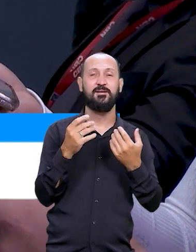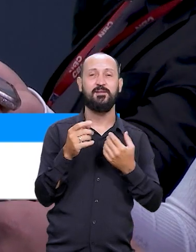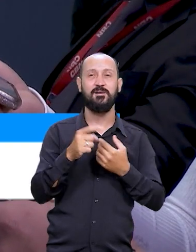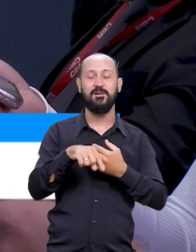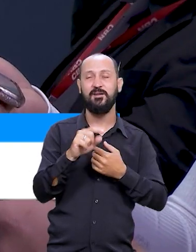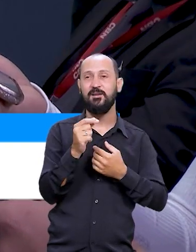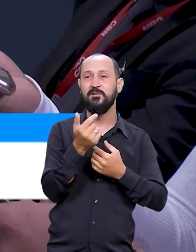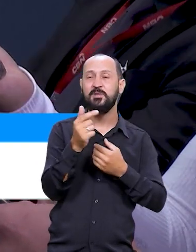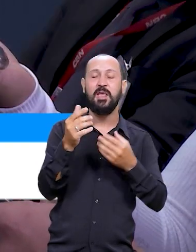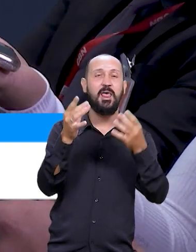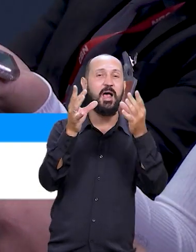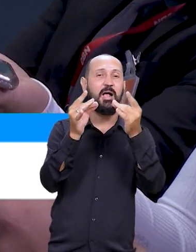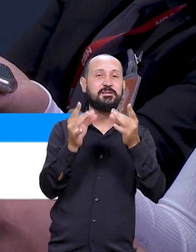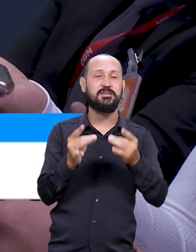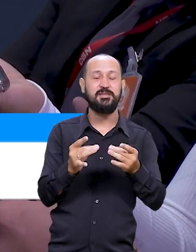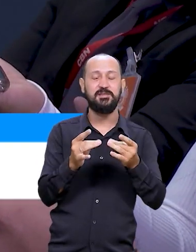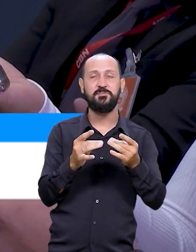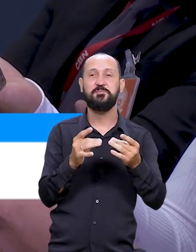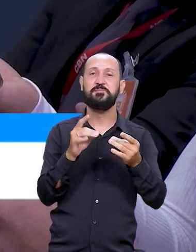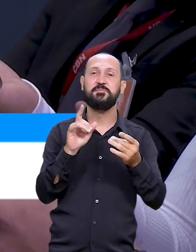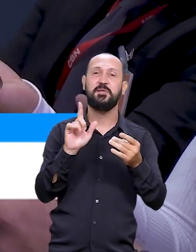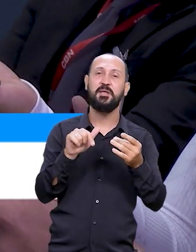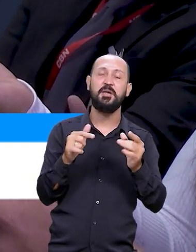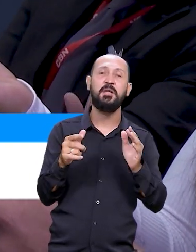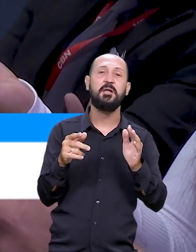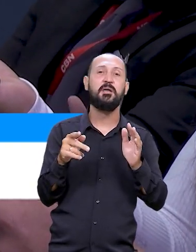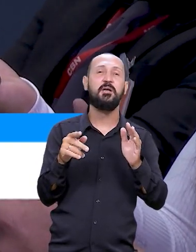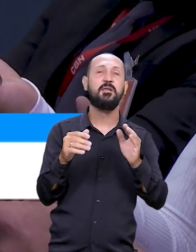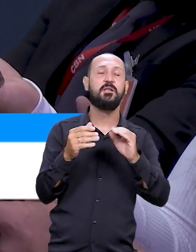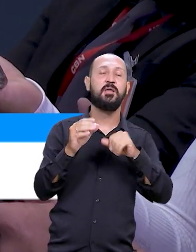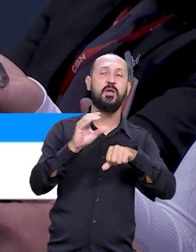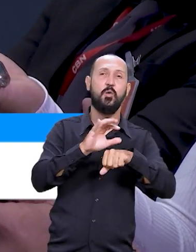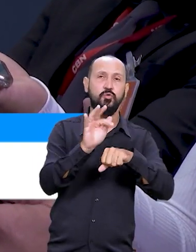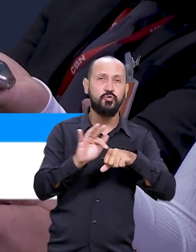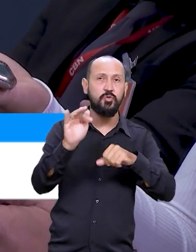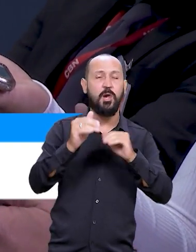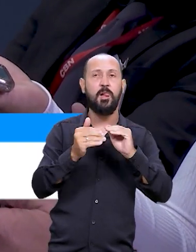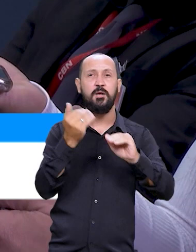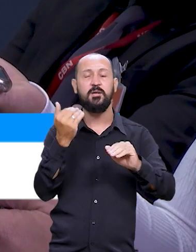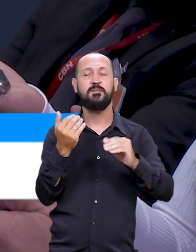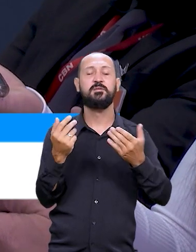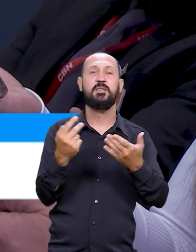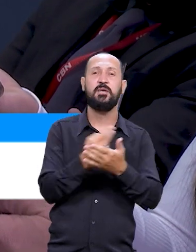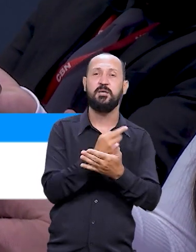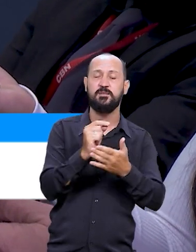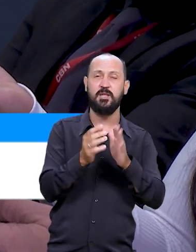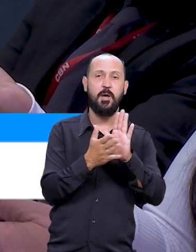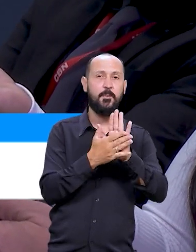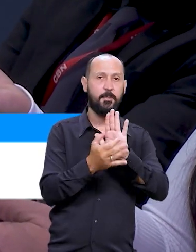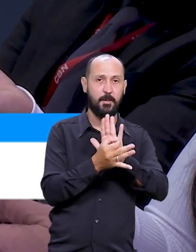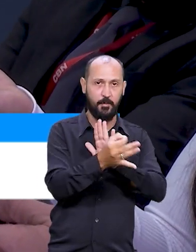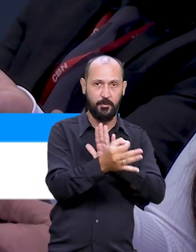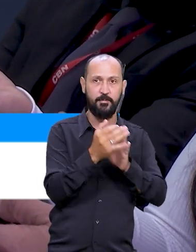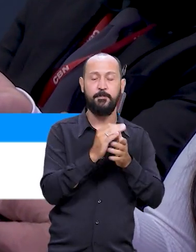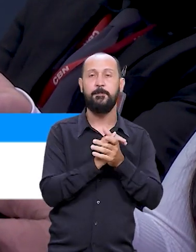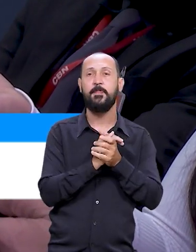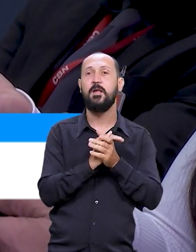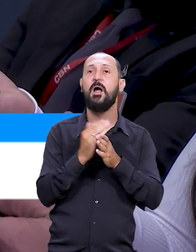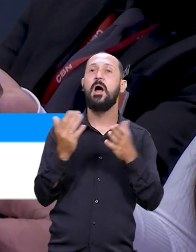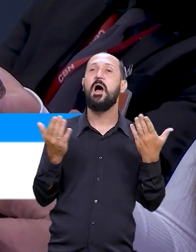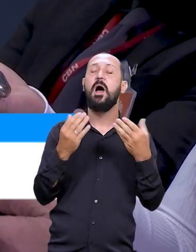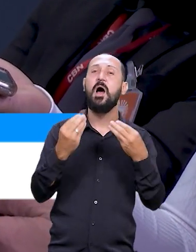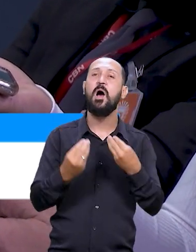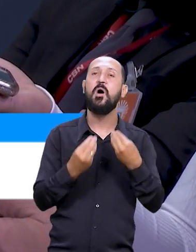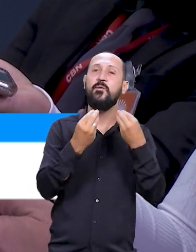não tem nenhum aspecto que seja inconstitucional ou que seja ilegal na matéria